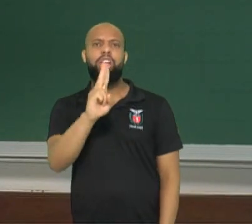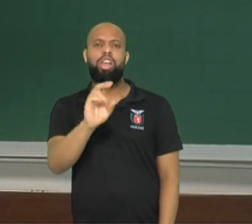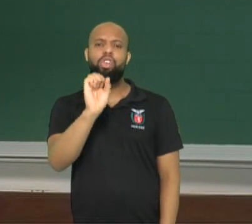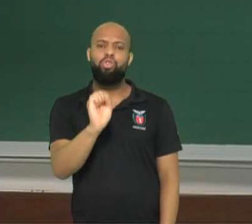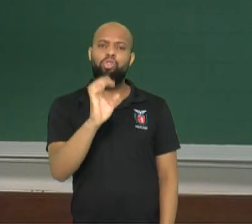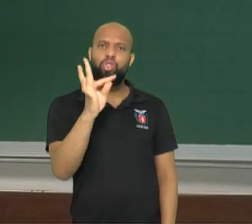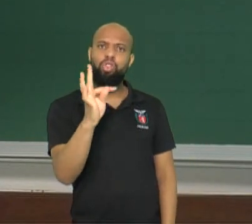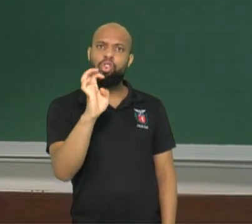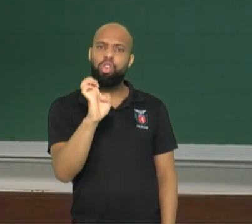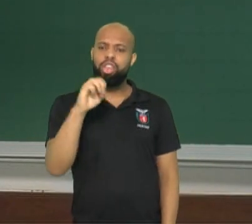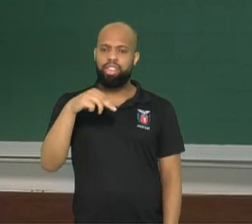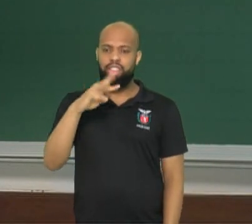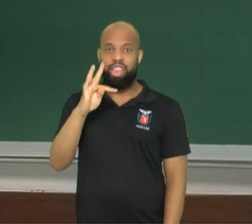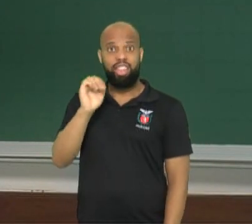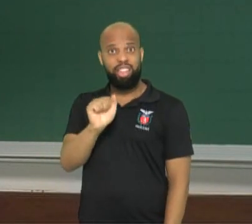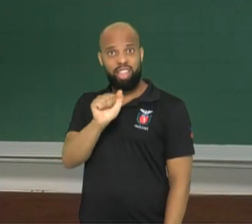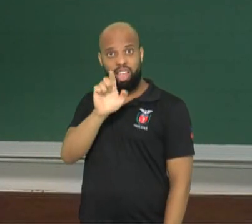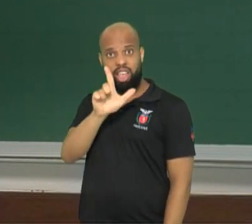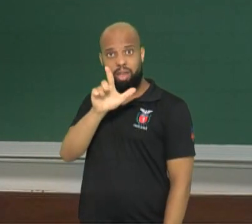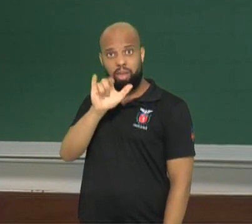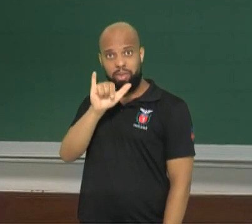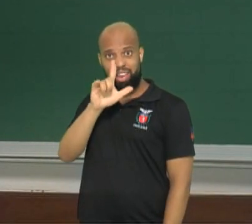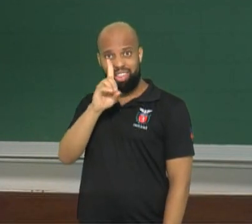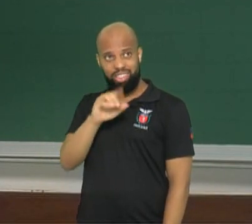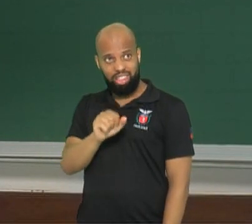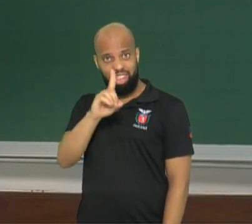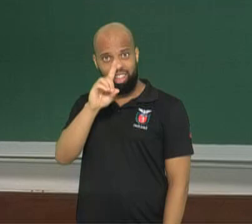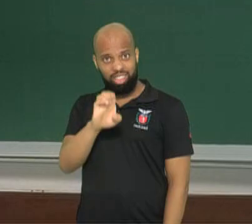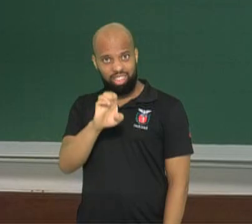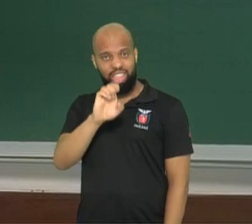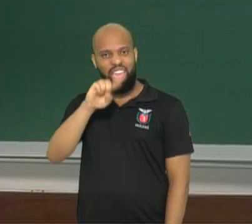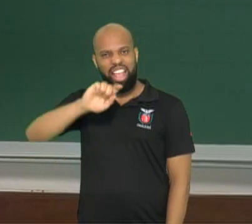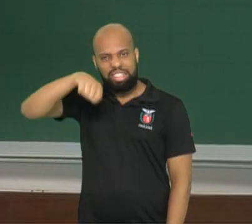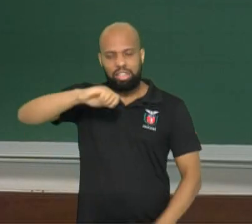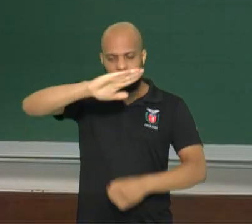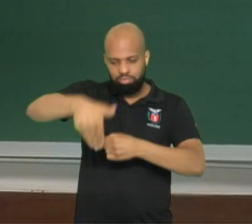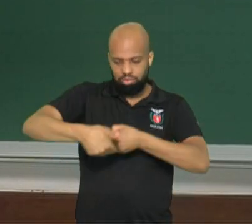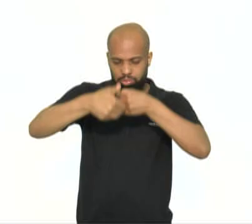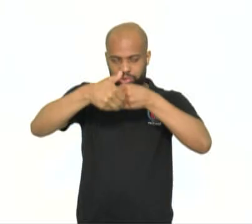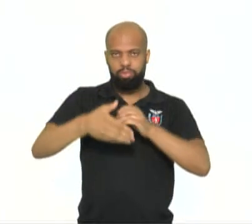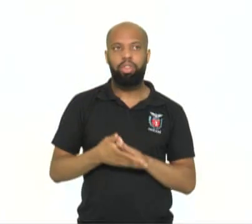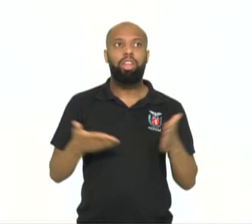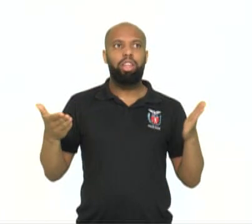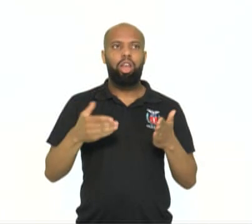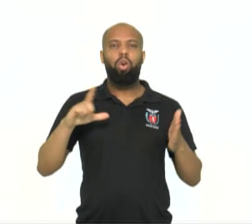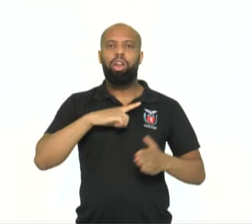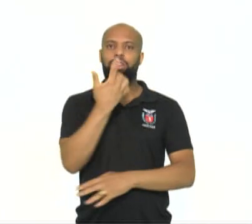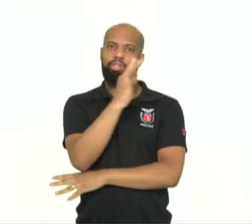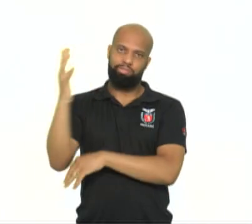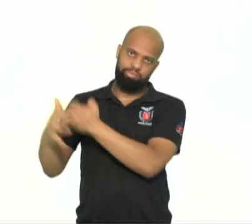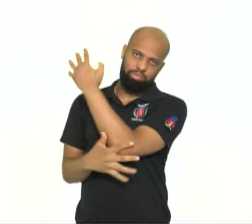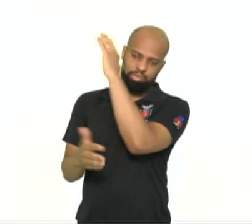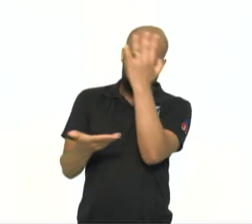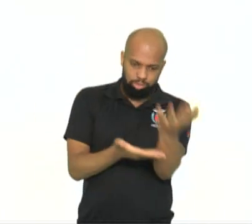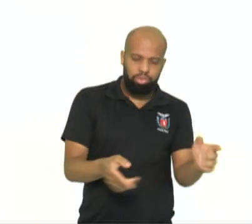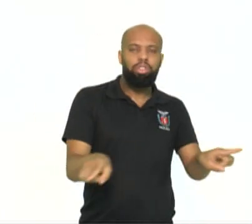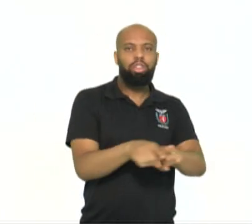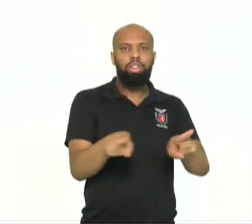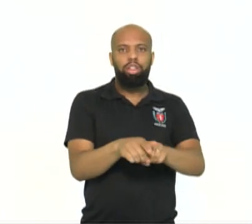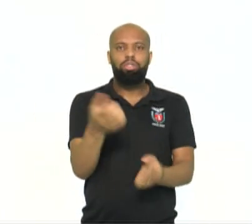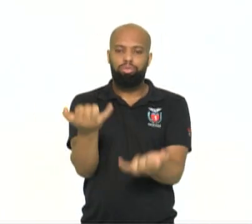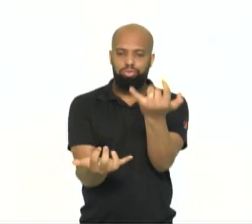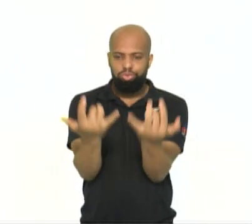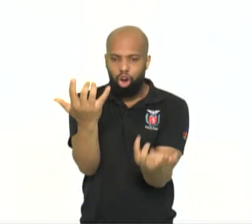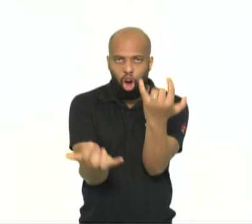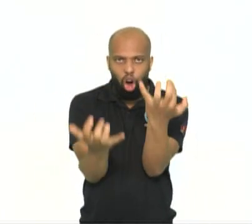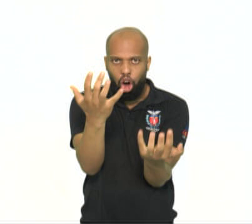que pensar em soluções para o meio ambiente também. Continuando aqui, gente, desmatamentos e queimadas ainda. Quais são as consequências